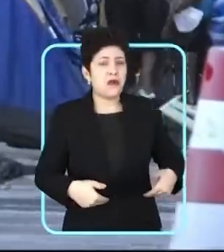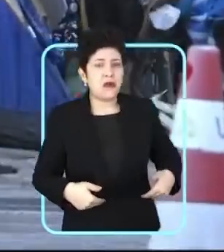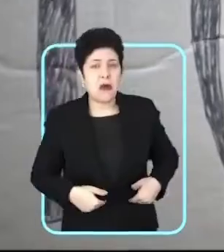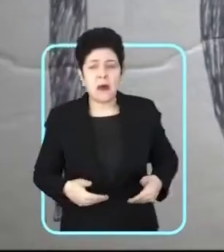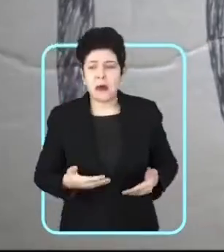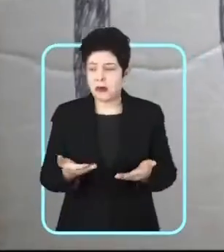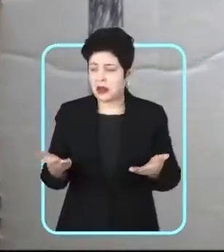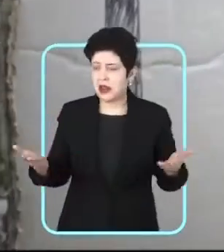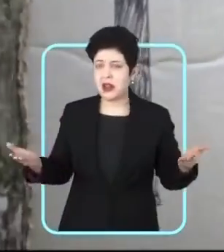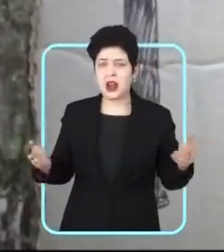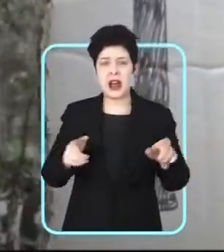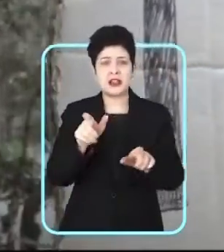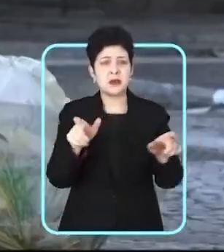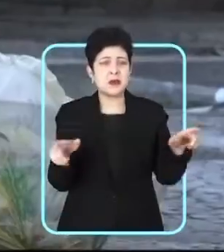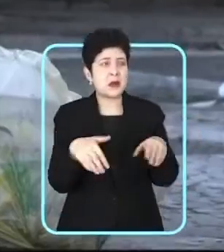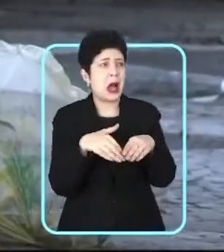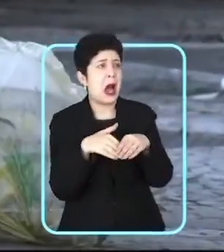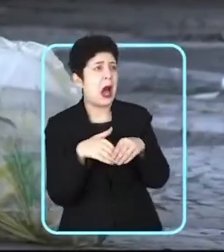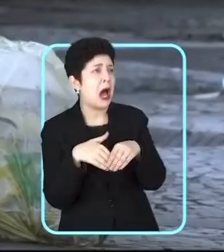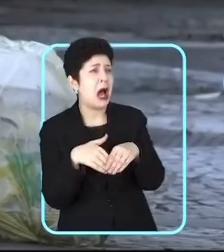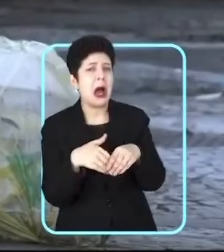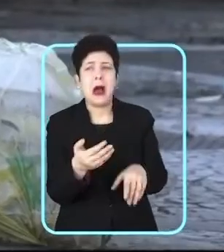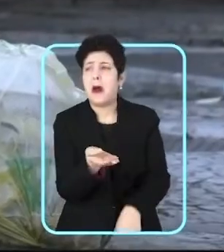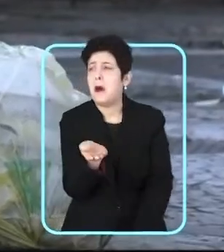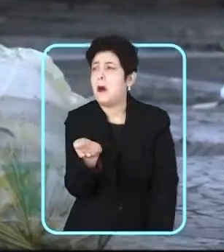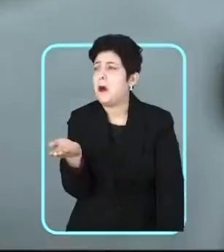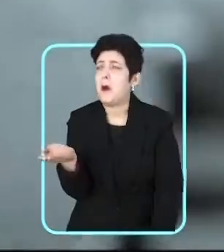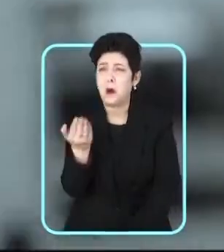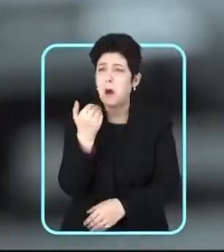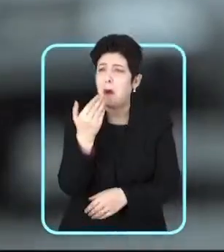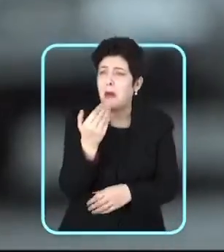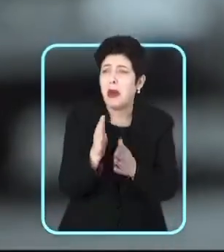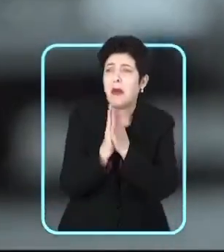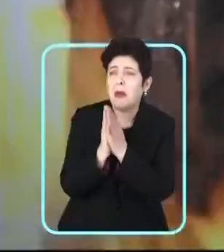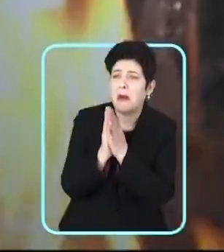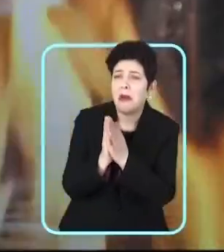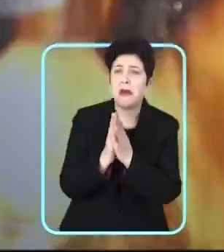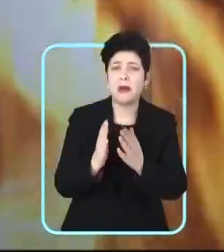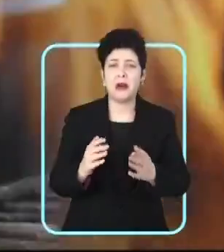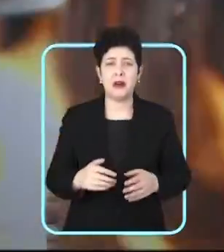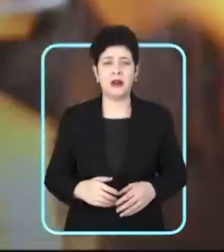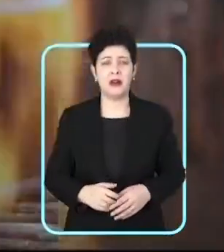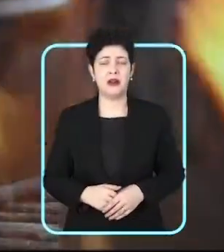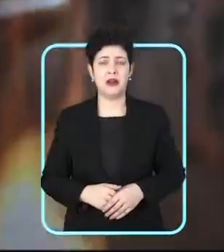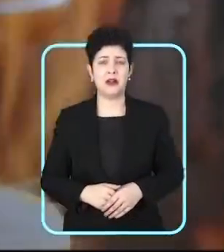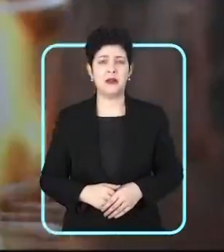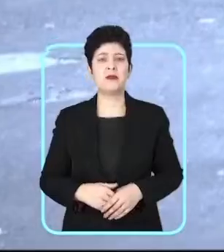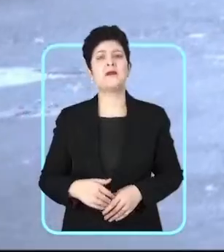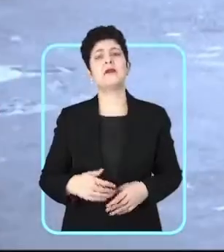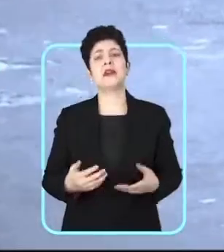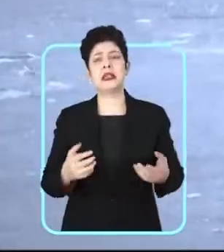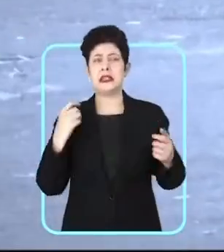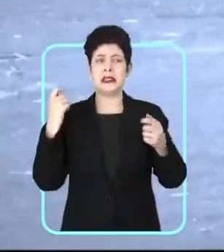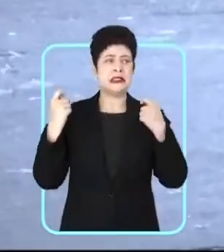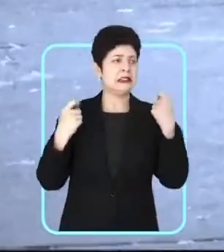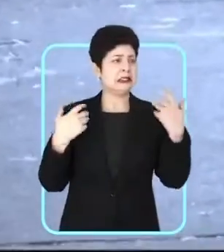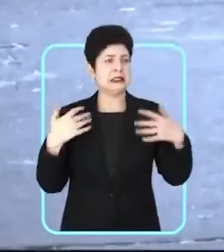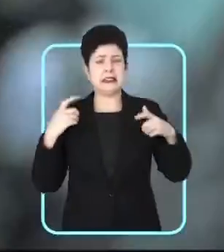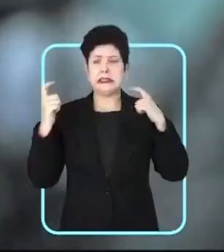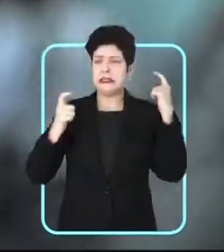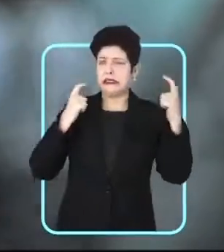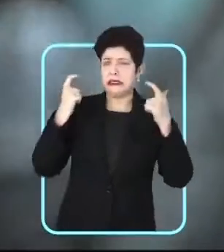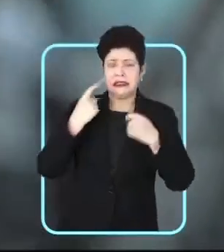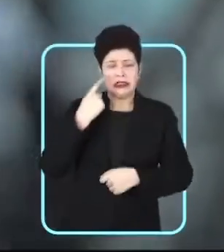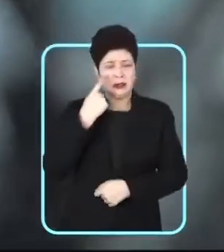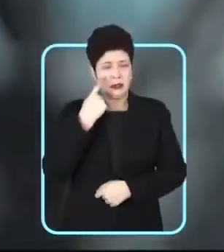frio, fome. As pessoas se humilham na rua para poder ter o que comer. Só dá desespero